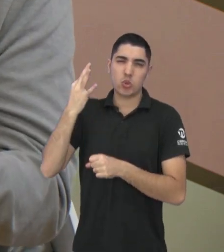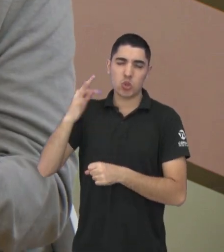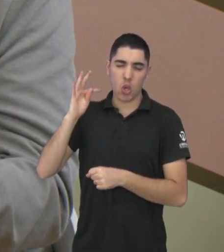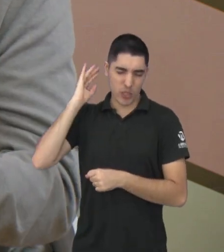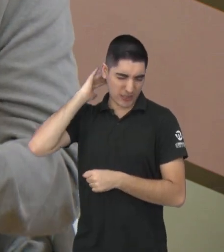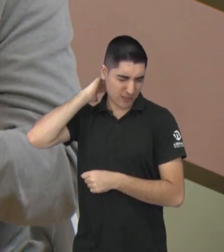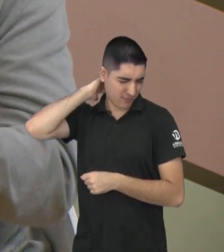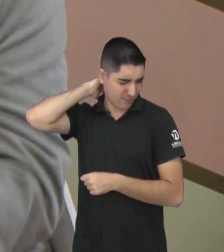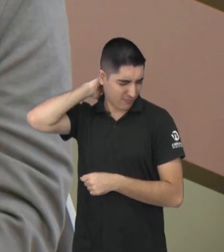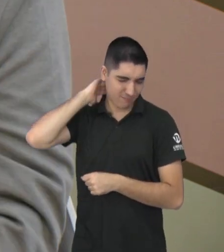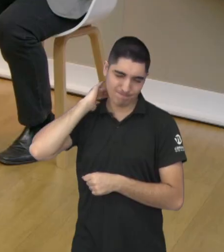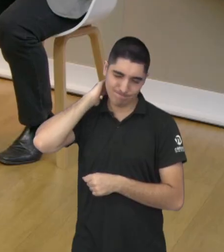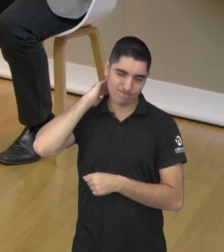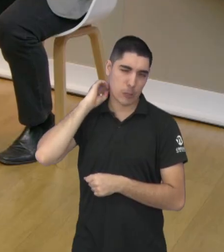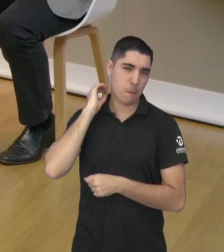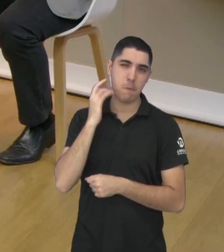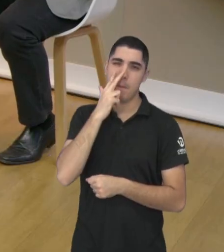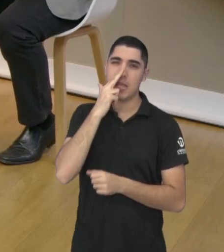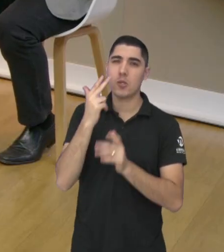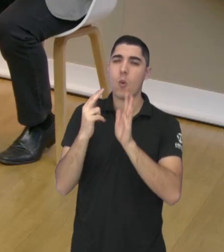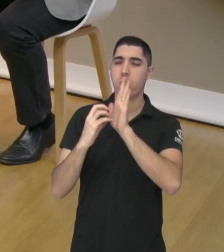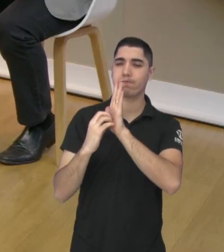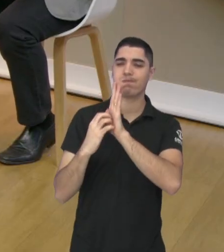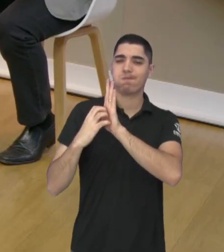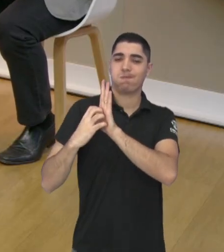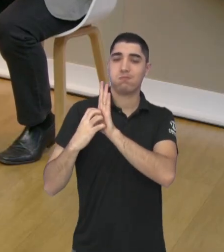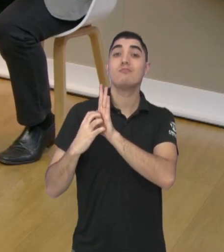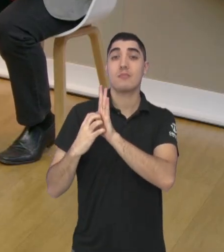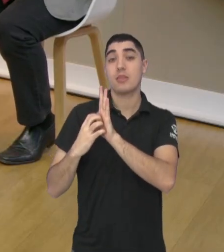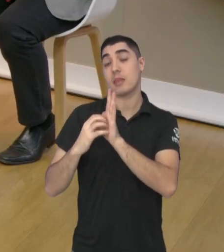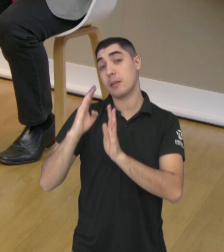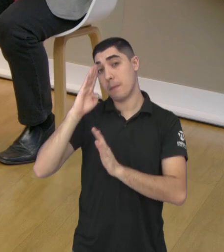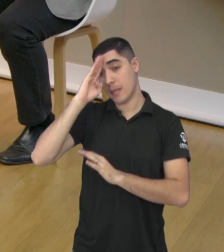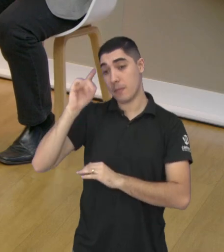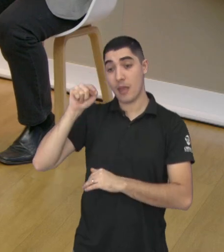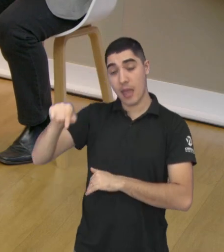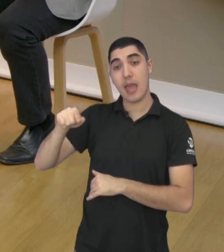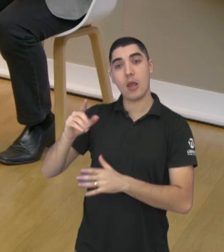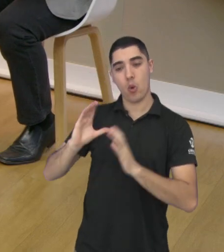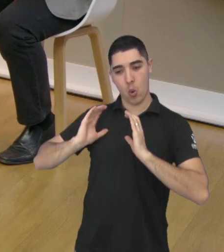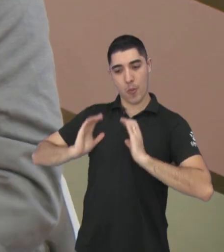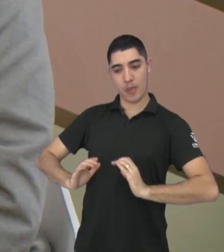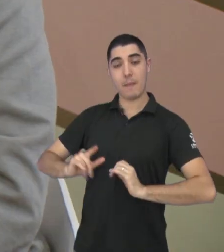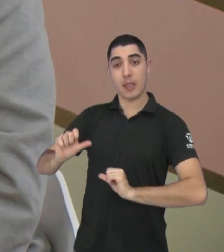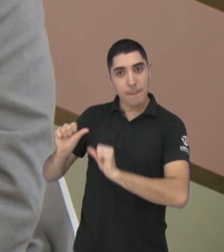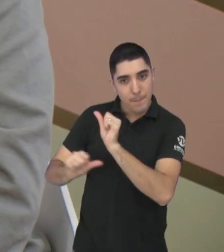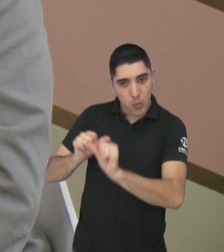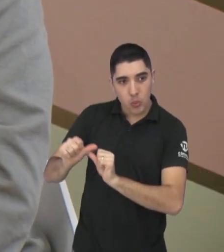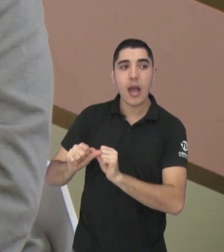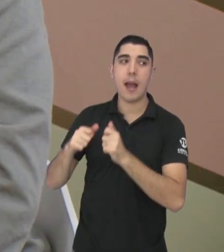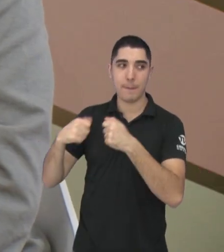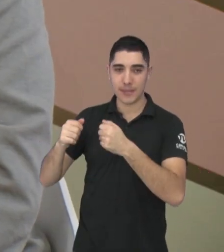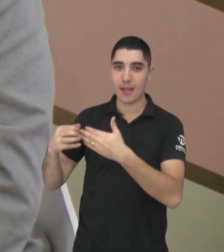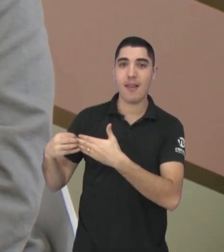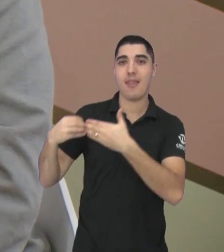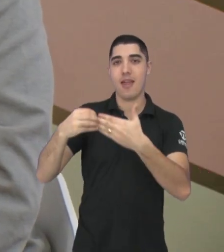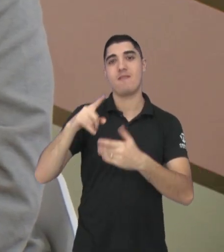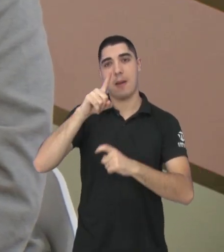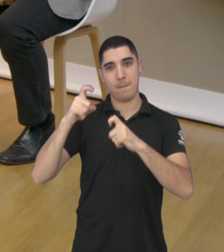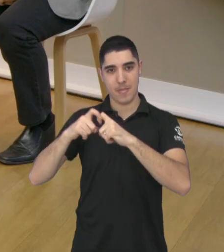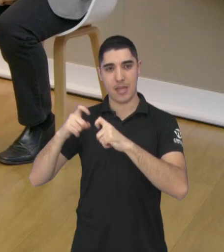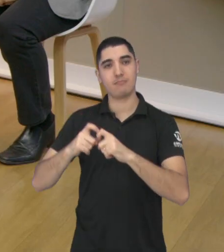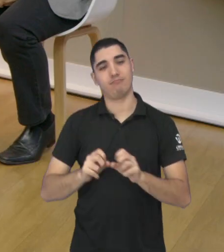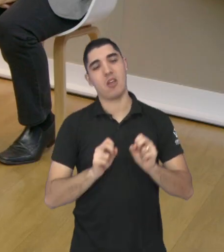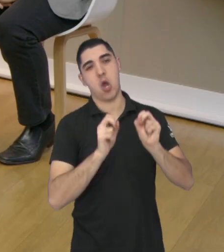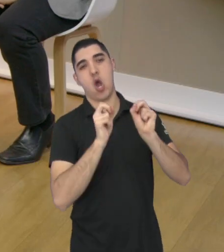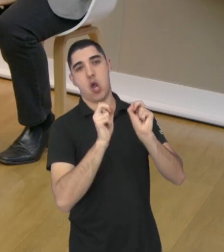inflamação intensa e nessa circunstância, principalmente do estado neurológico, do estado comportamental, a gente deve levar ao pronto atendimento. Tá